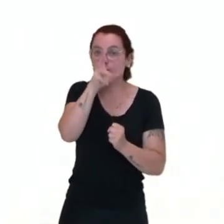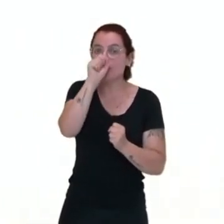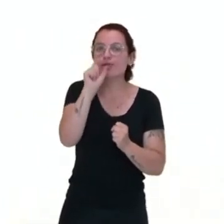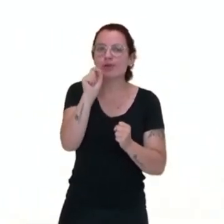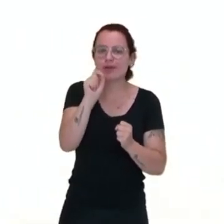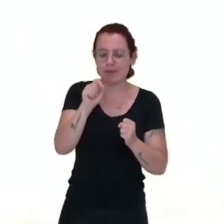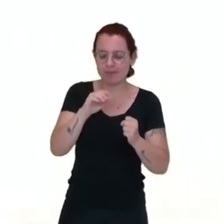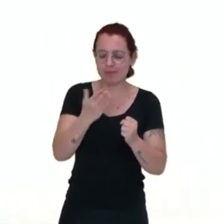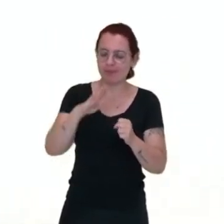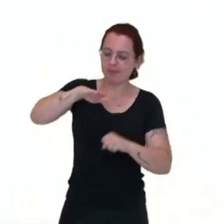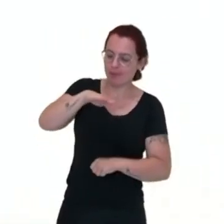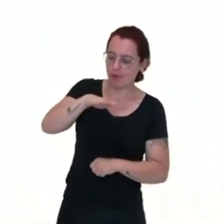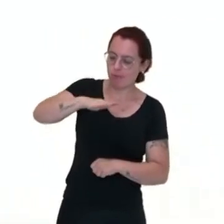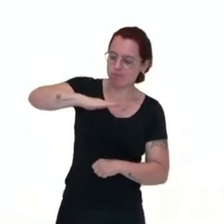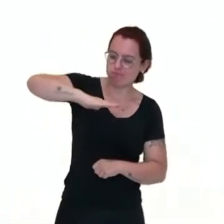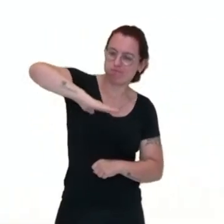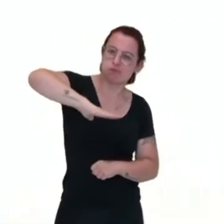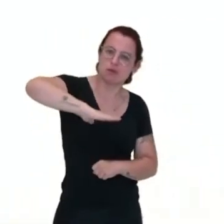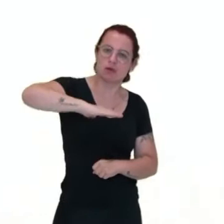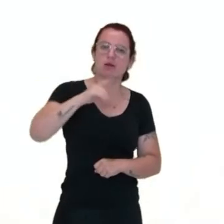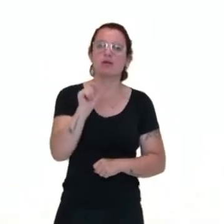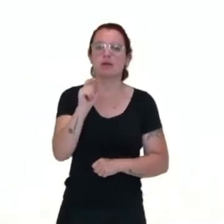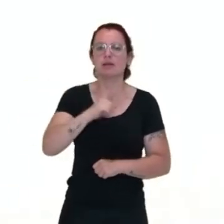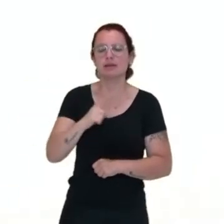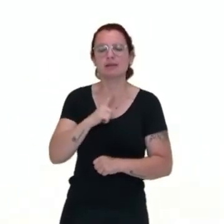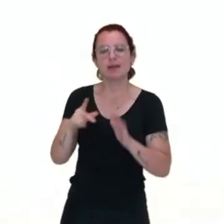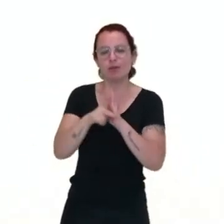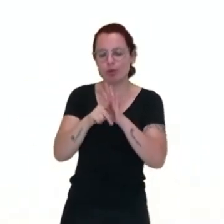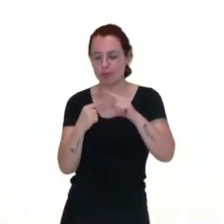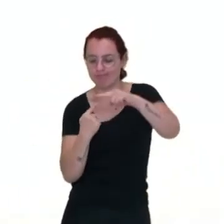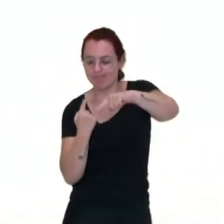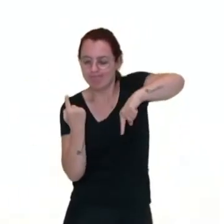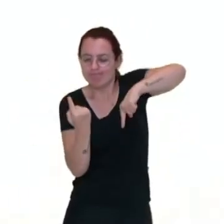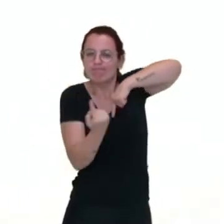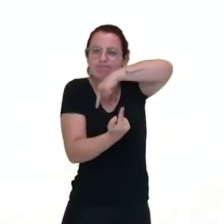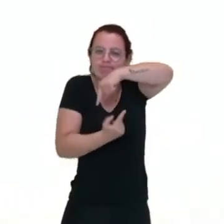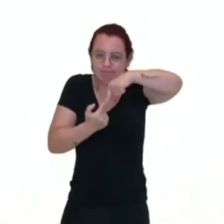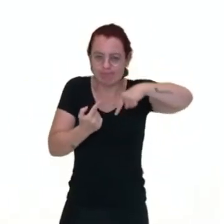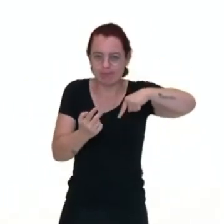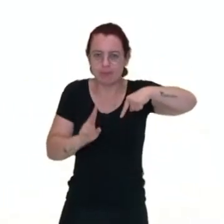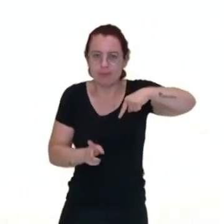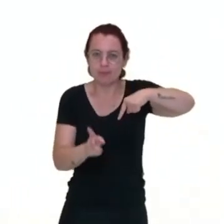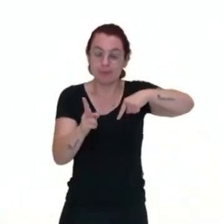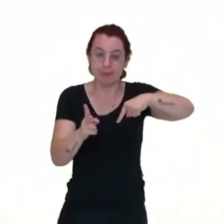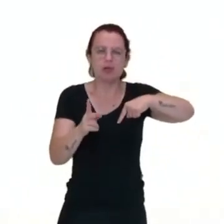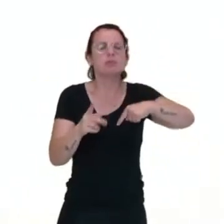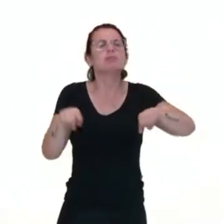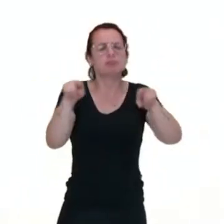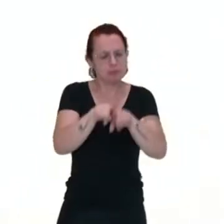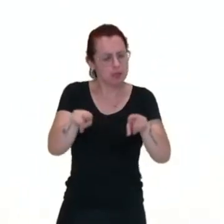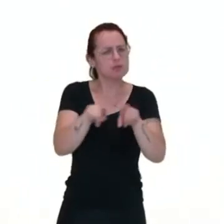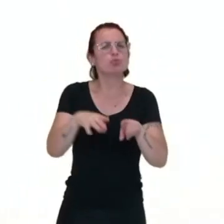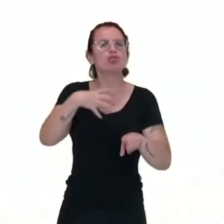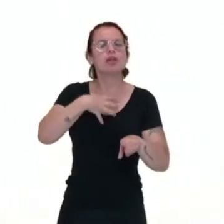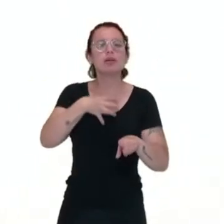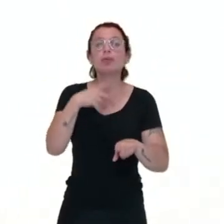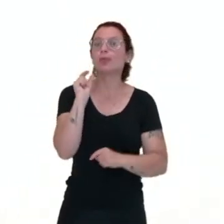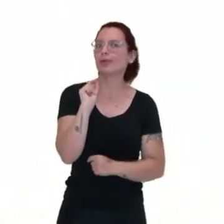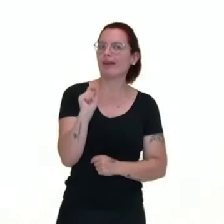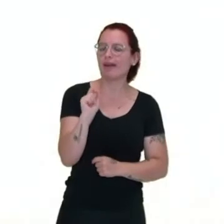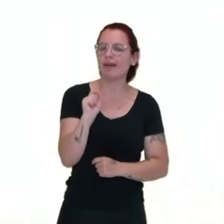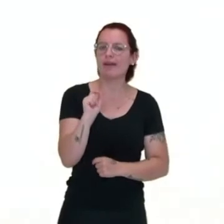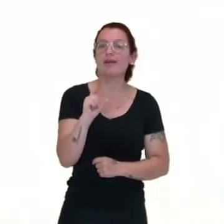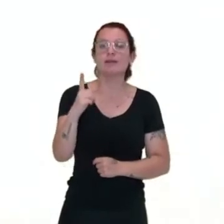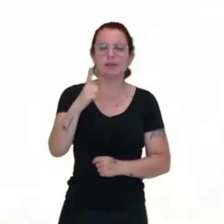fazendo com que ele mantenha essa trajetória circular, certo? Da mesma forma como também